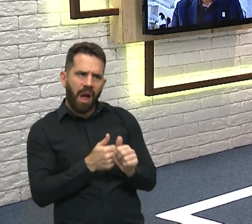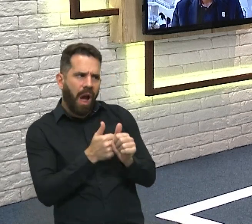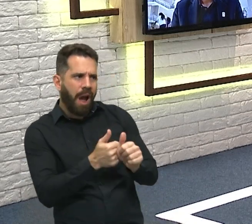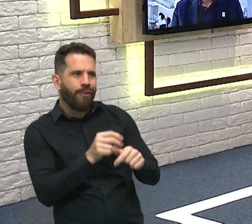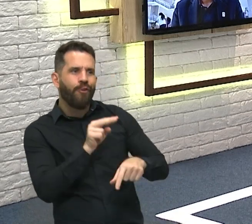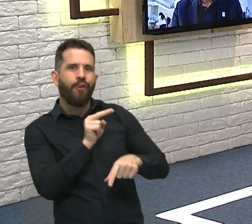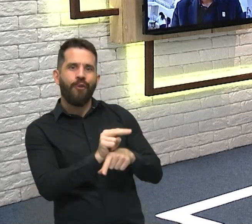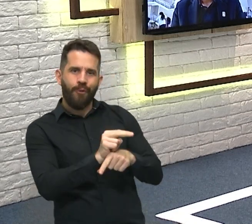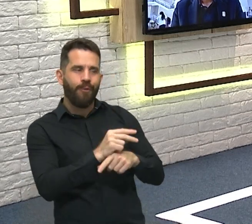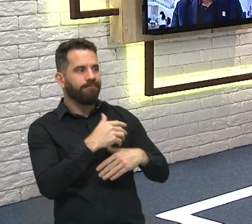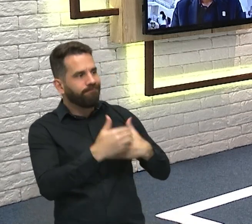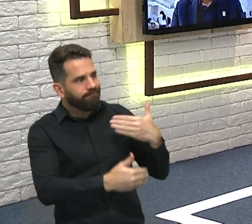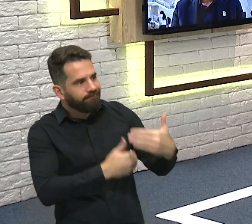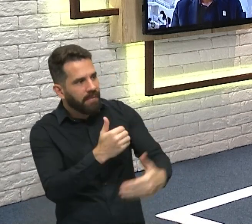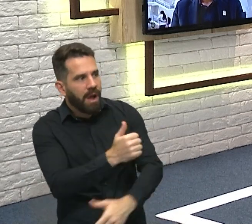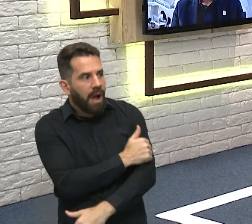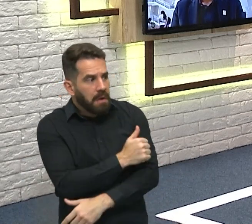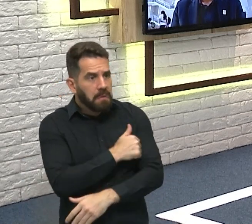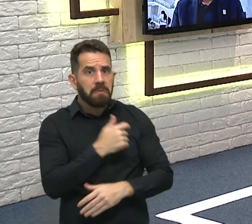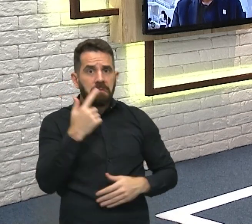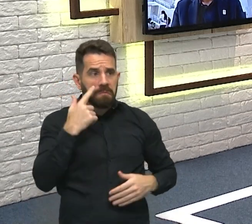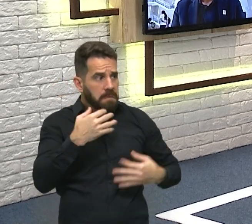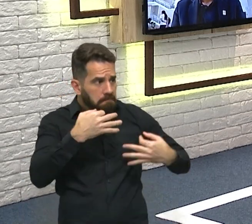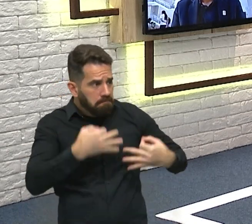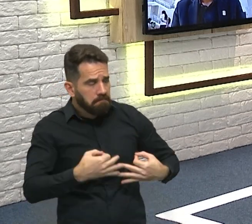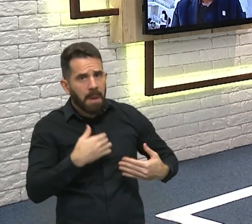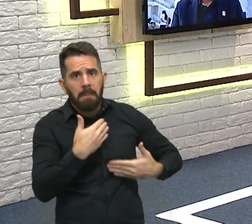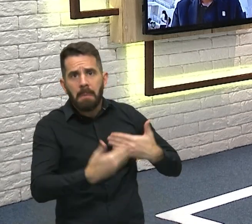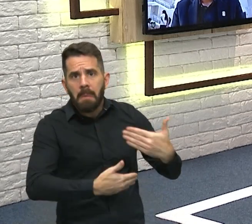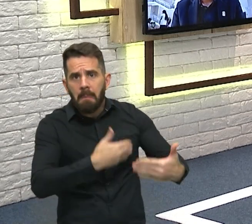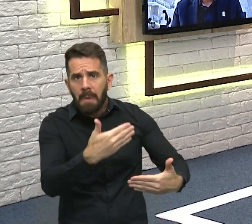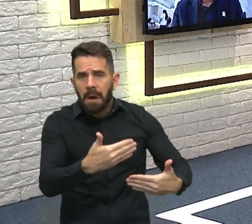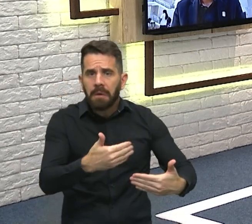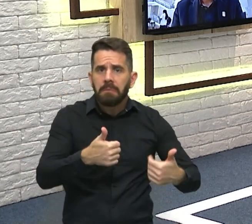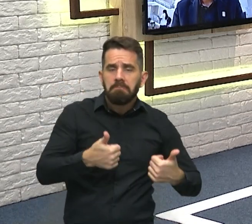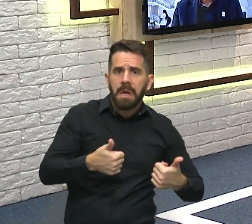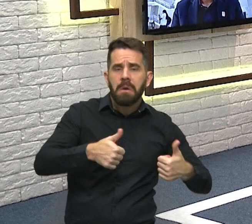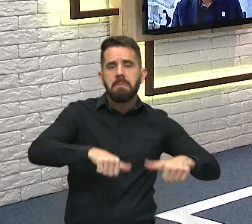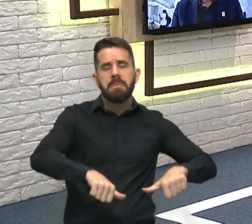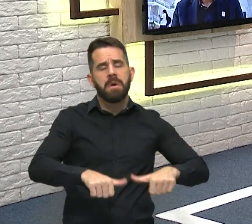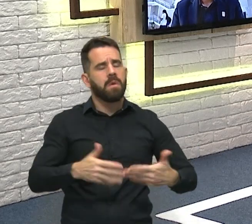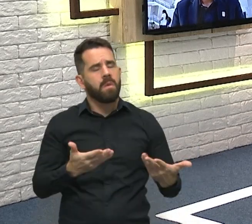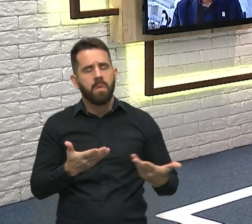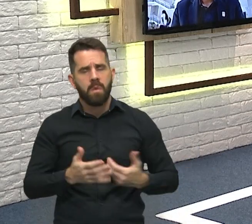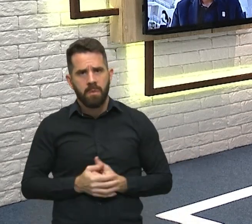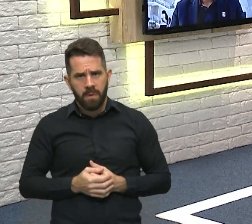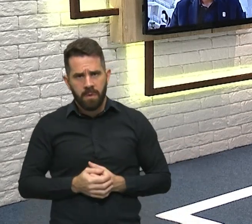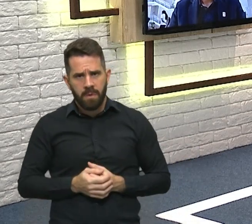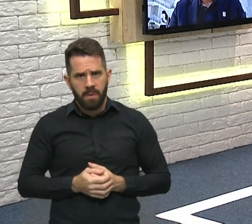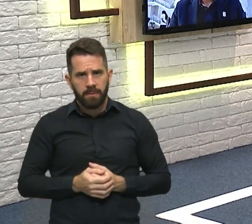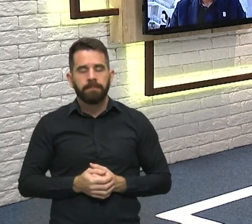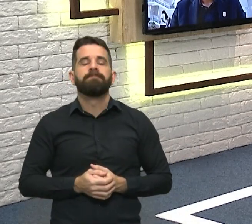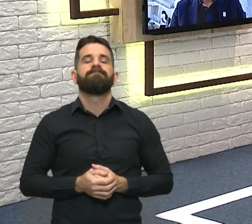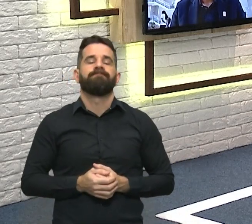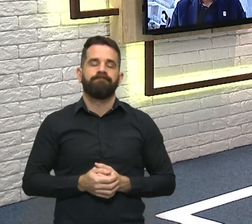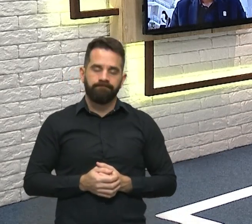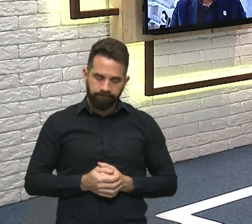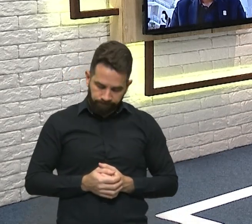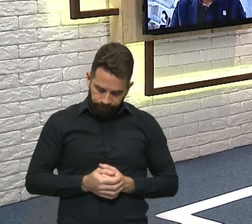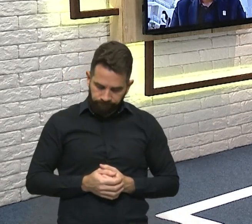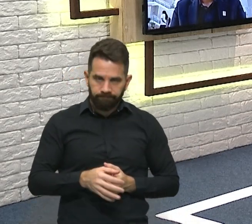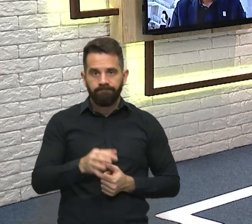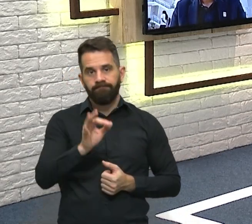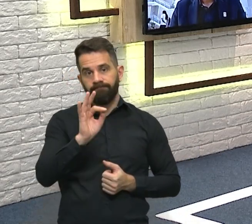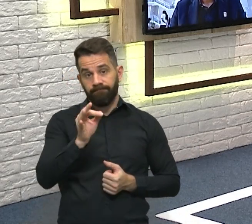cotista durante todo o trajeto dele dentro da universidade? Então, Cássio, é extremamente importante tudo isso que o professor